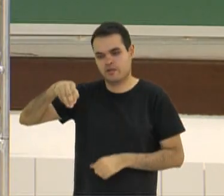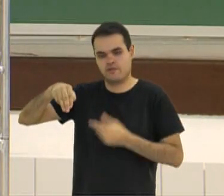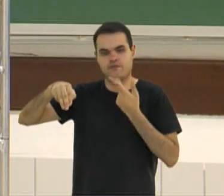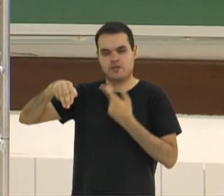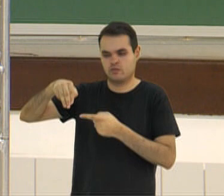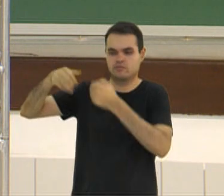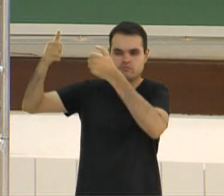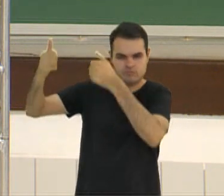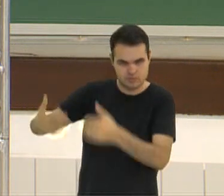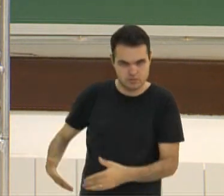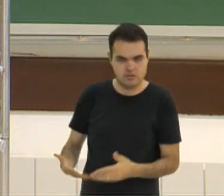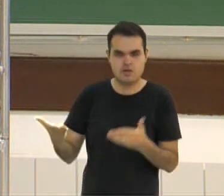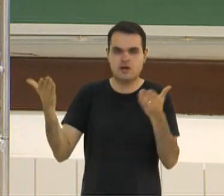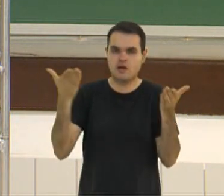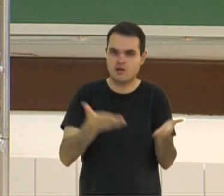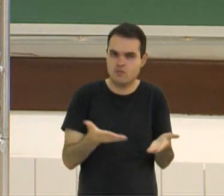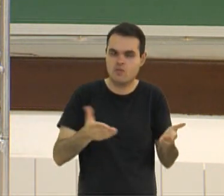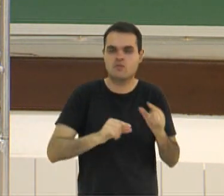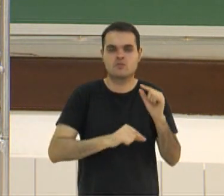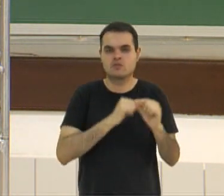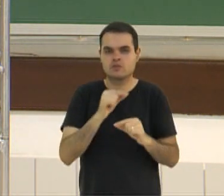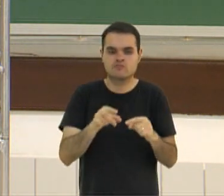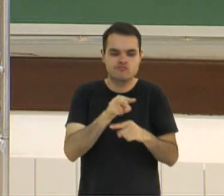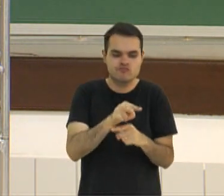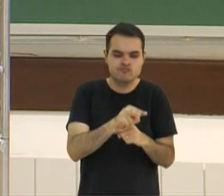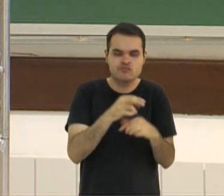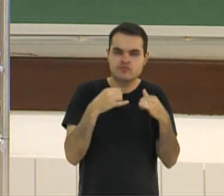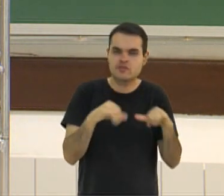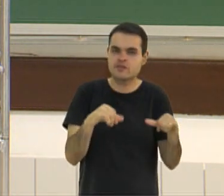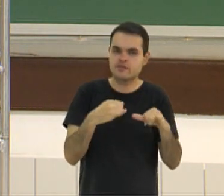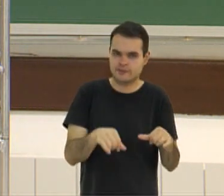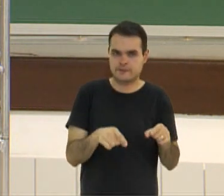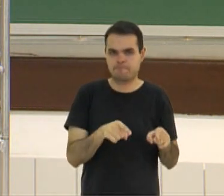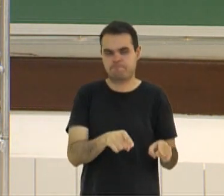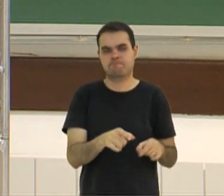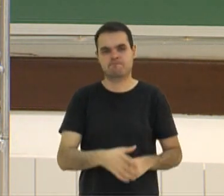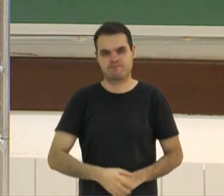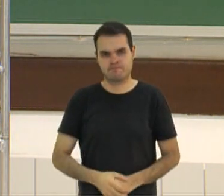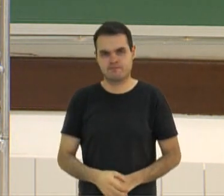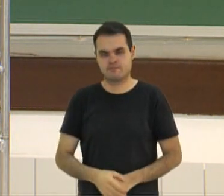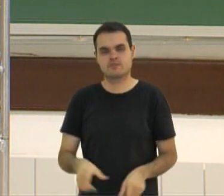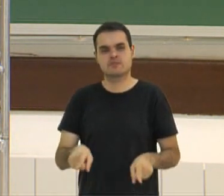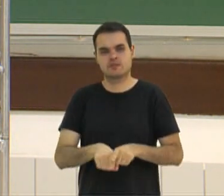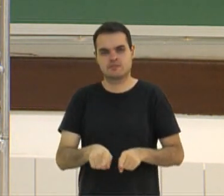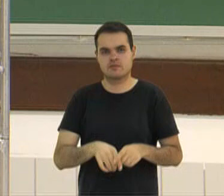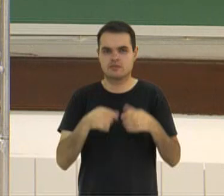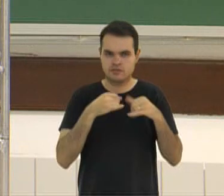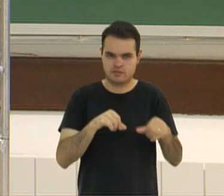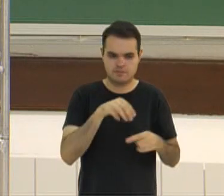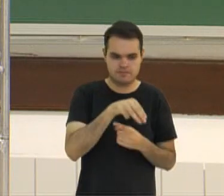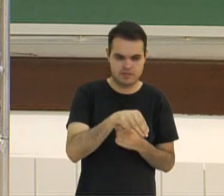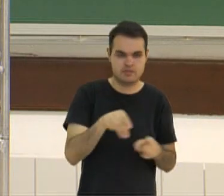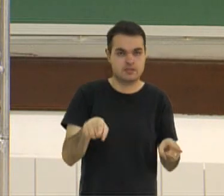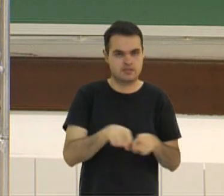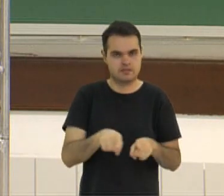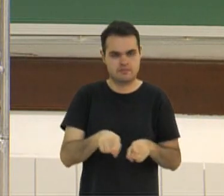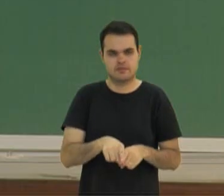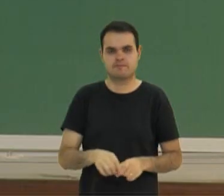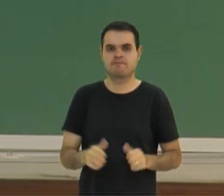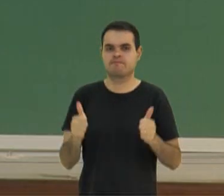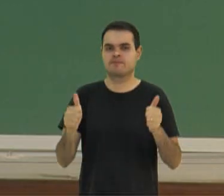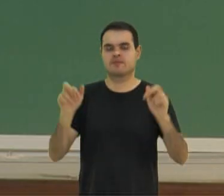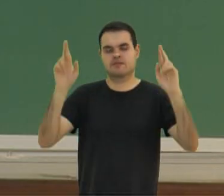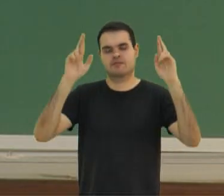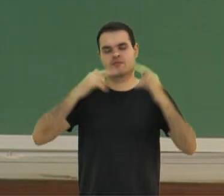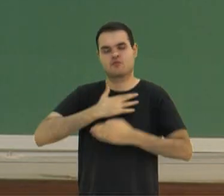energia mecânica, e agora nós falamos sobre conservação da energia, e, consequentemente, da energia mecânica também. Espero que